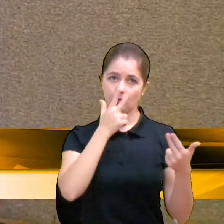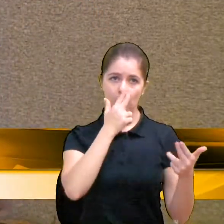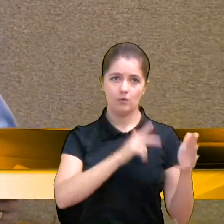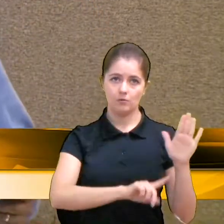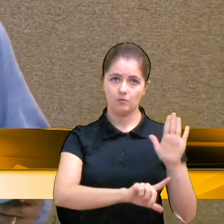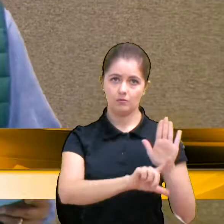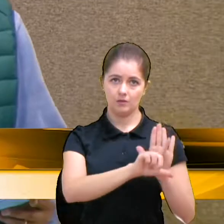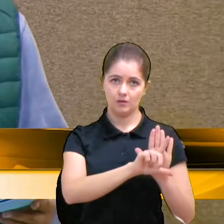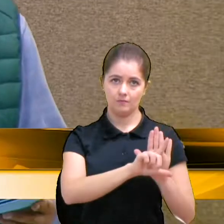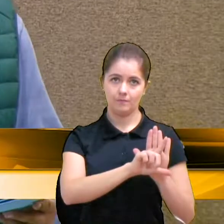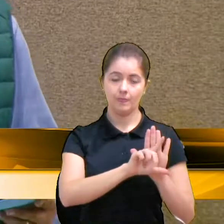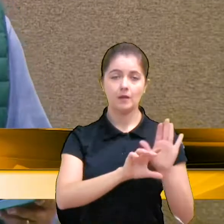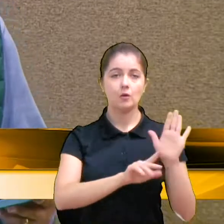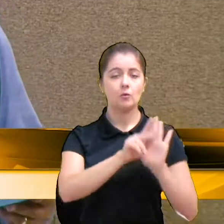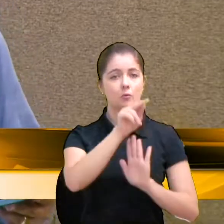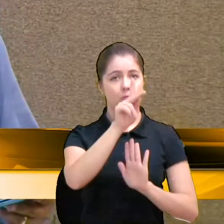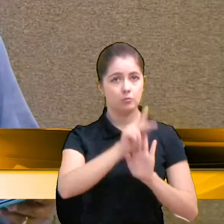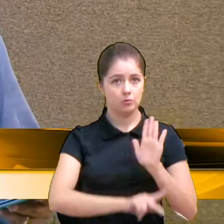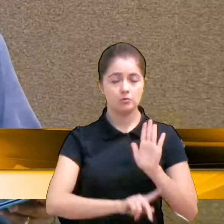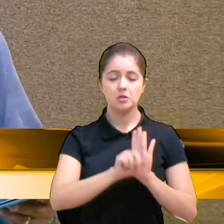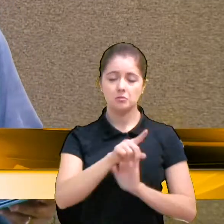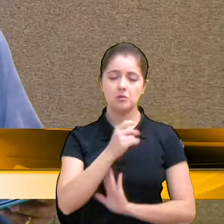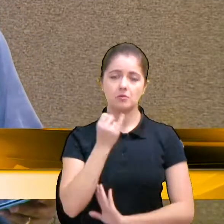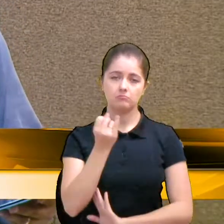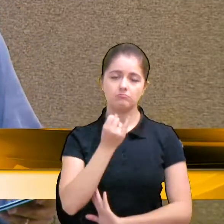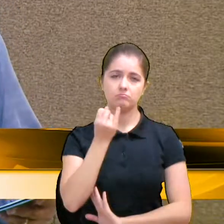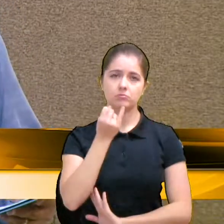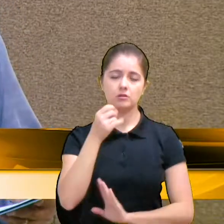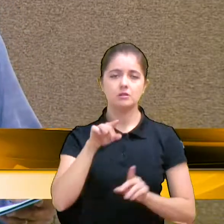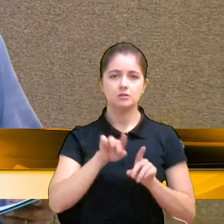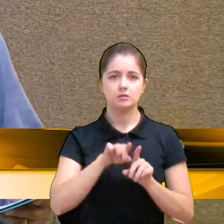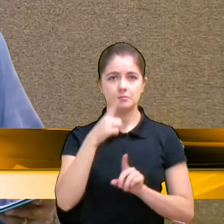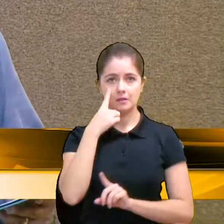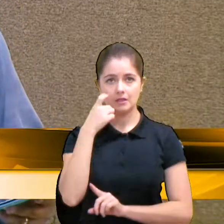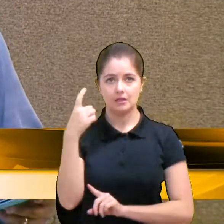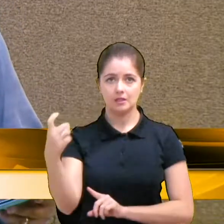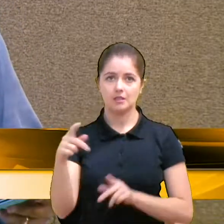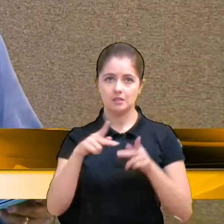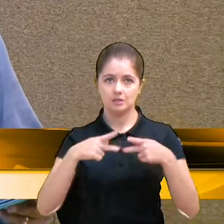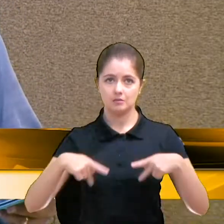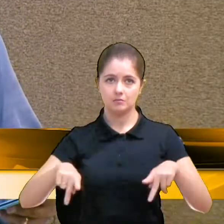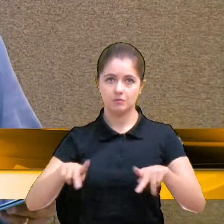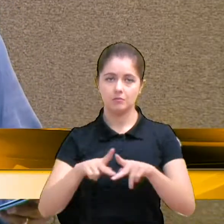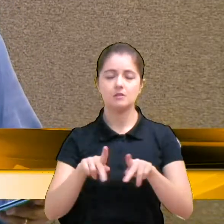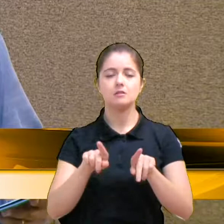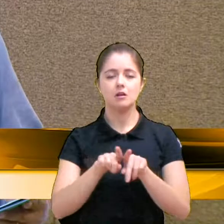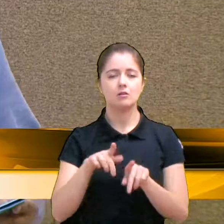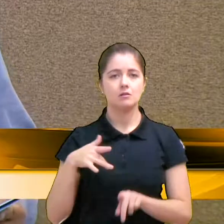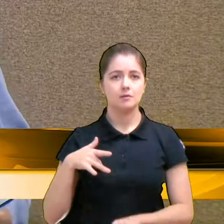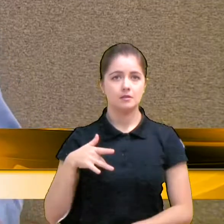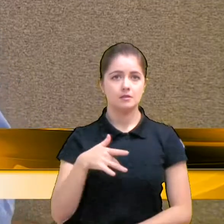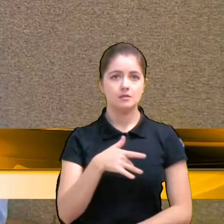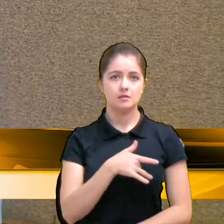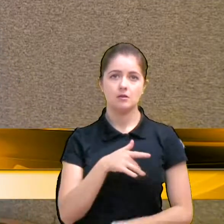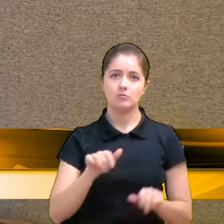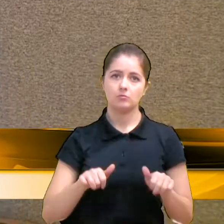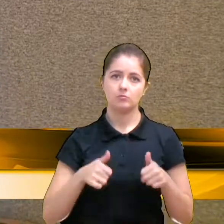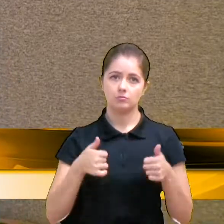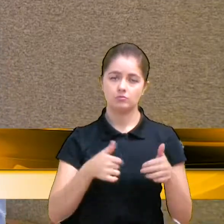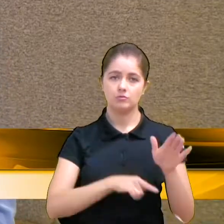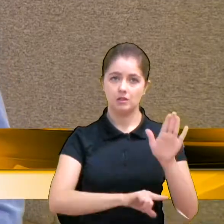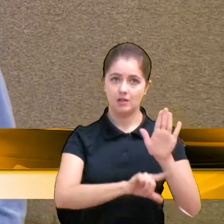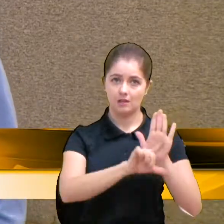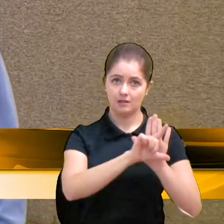mérito, o projeto é relevante e de interesse público. É uma questão social e também de saúde pública. A lei vai regulamentar